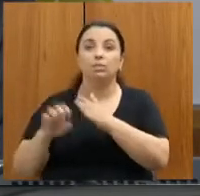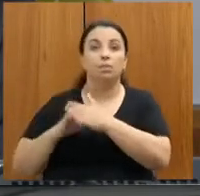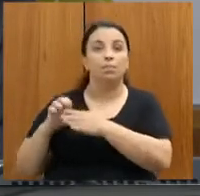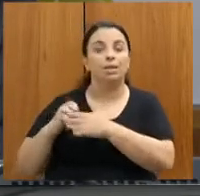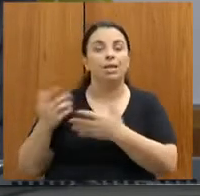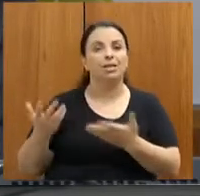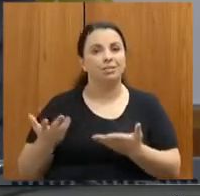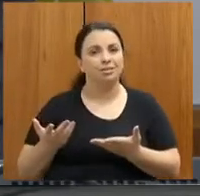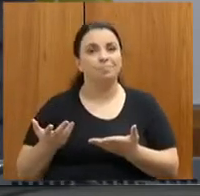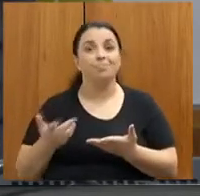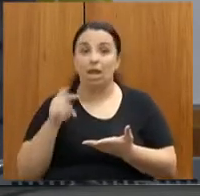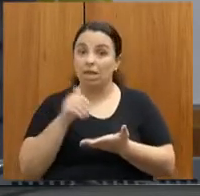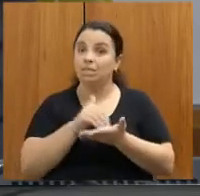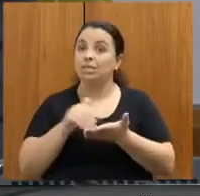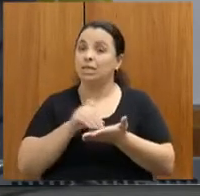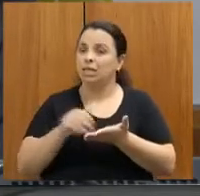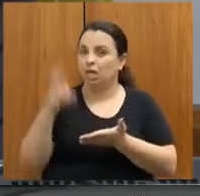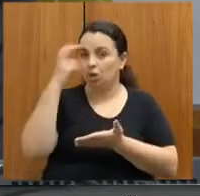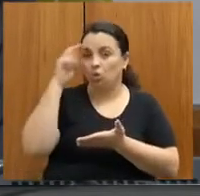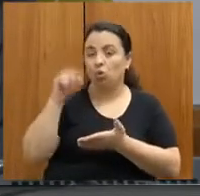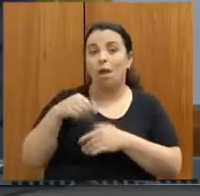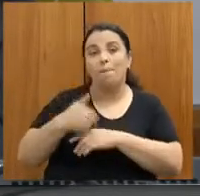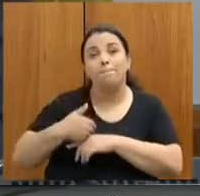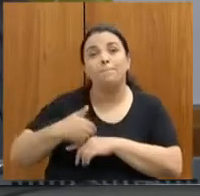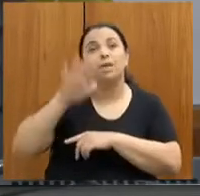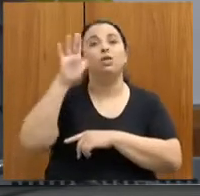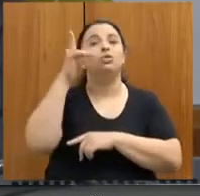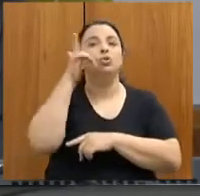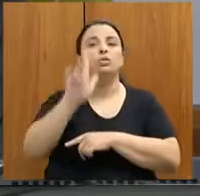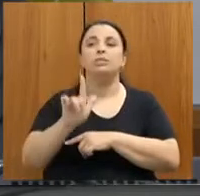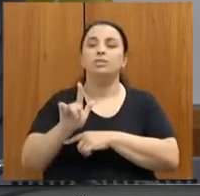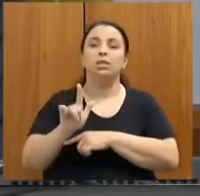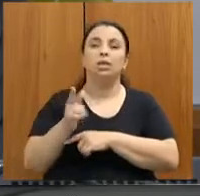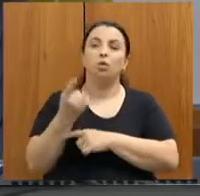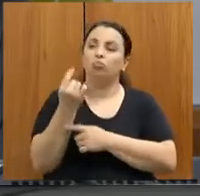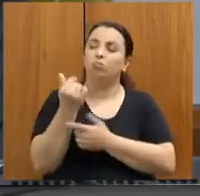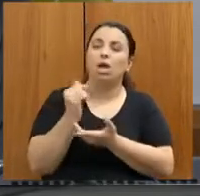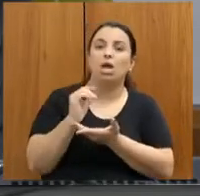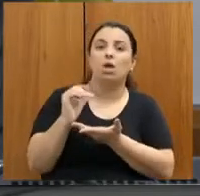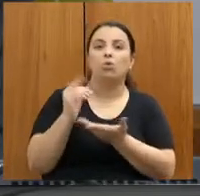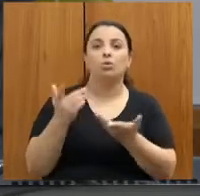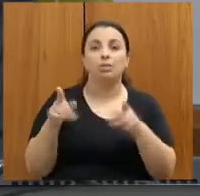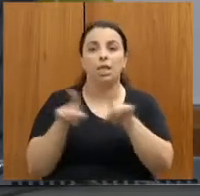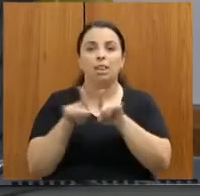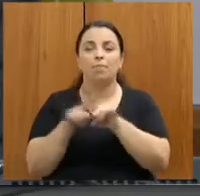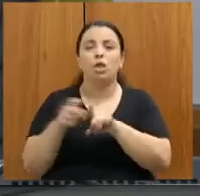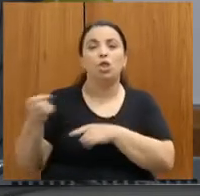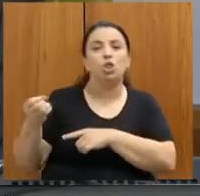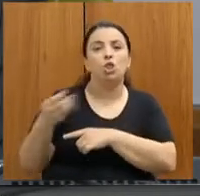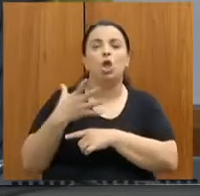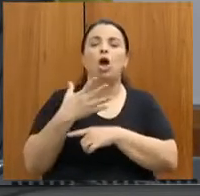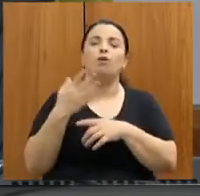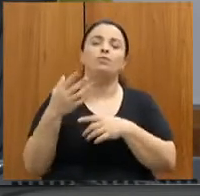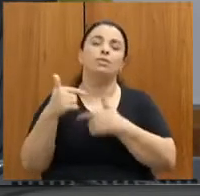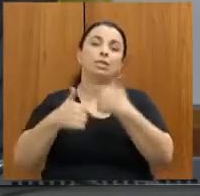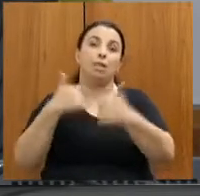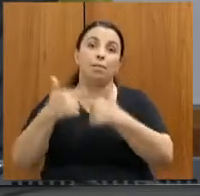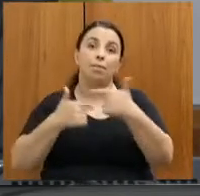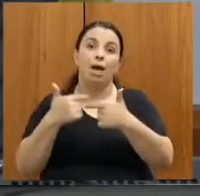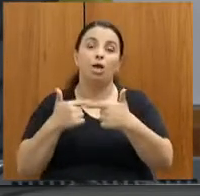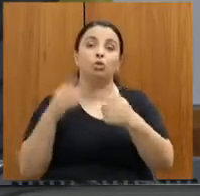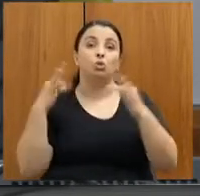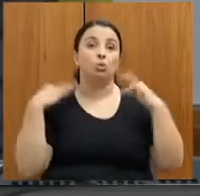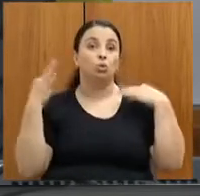mais congregou hoje o recursos como também na geração de emprego Turismo para o